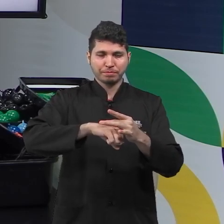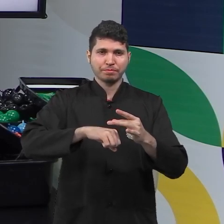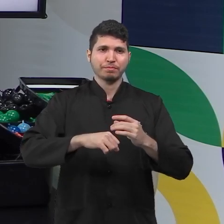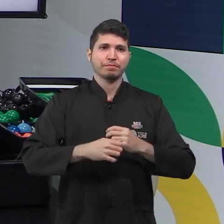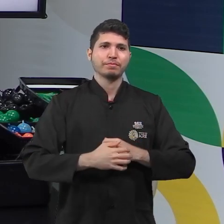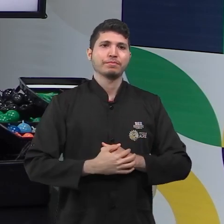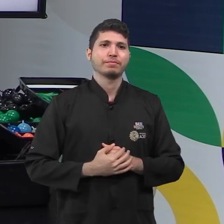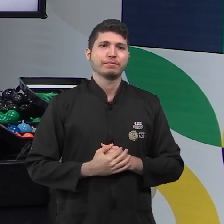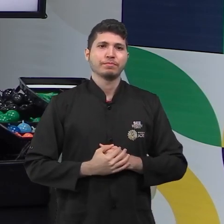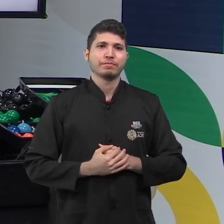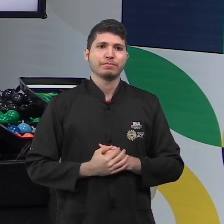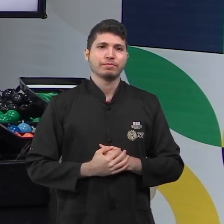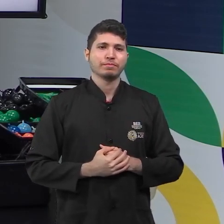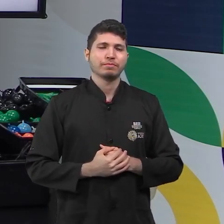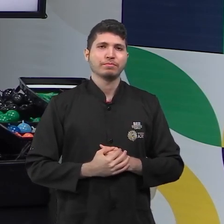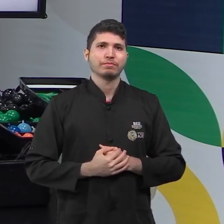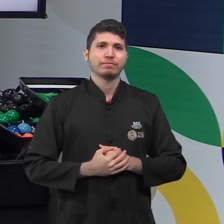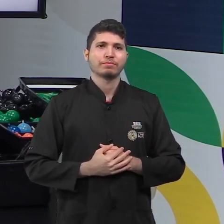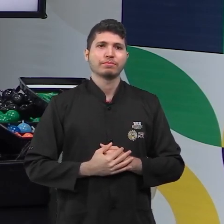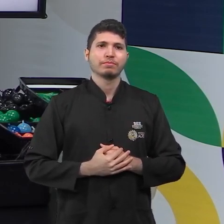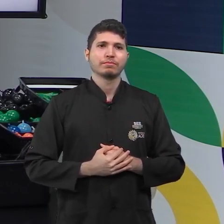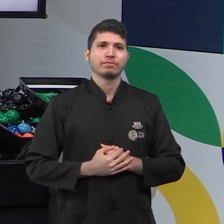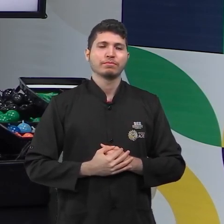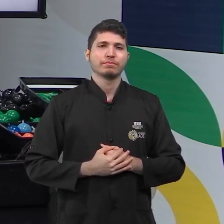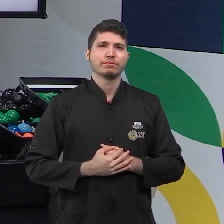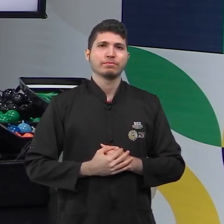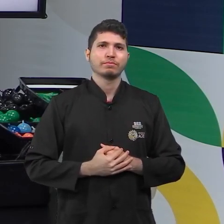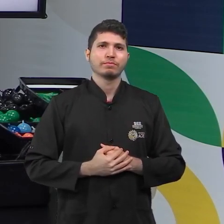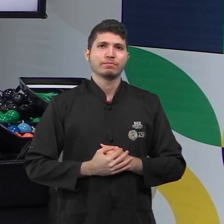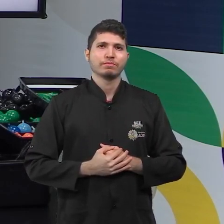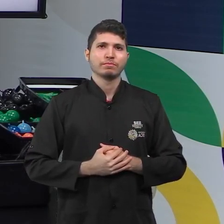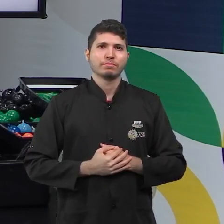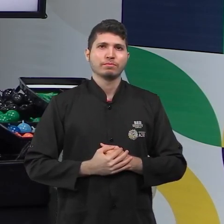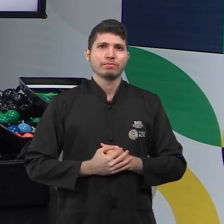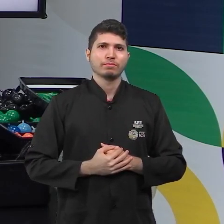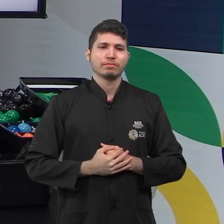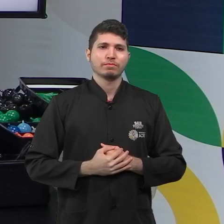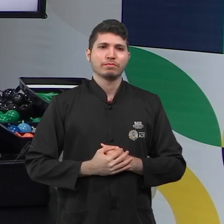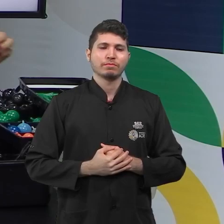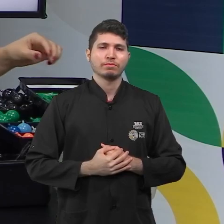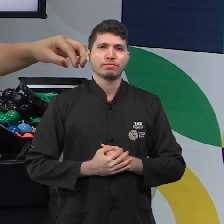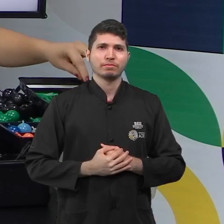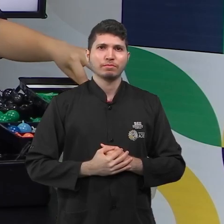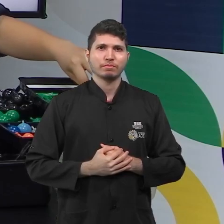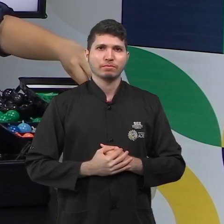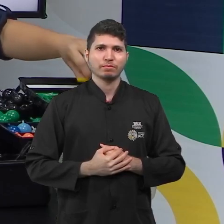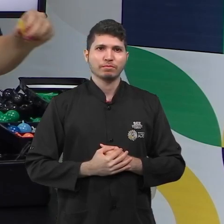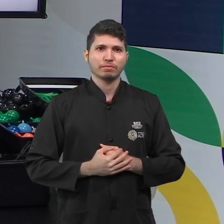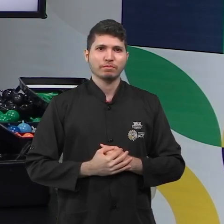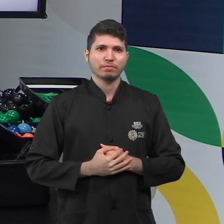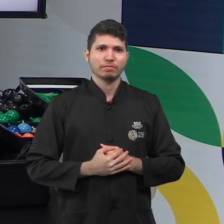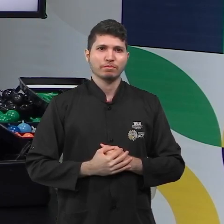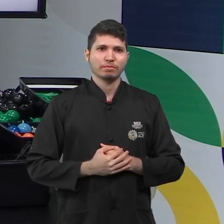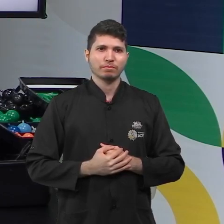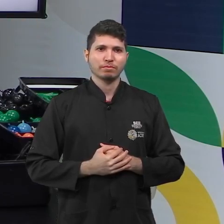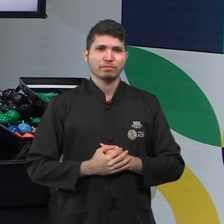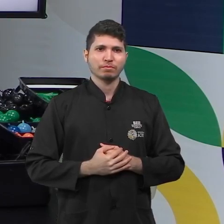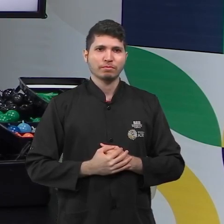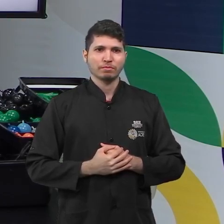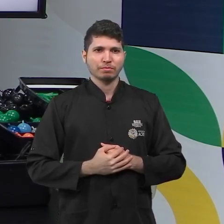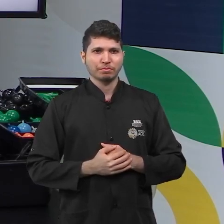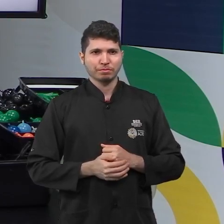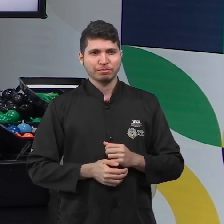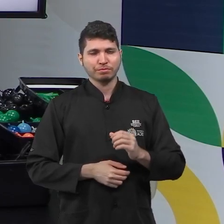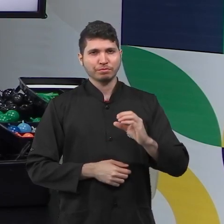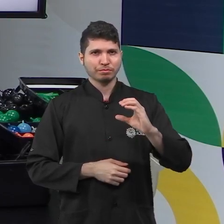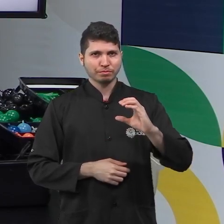essa ligação. E esse carbono, ele também vai se ligar aqui com o hidrogênio.